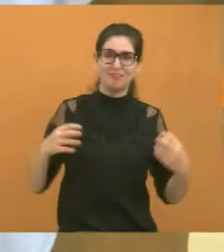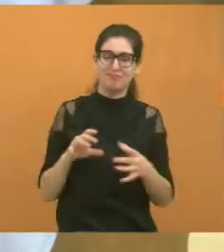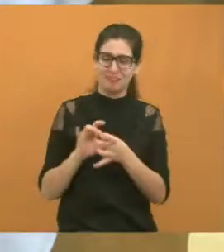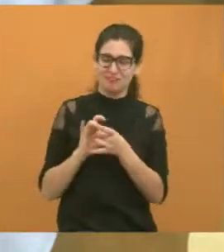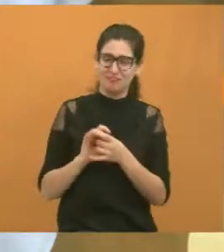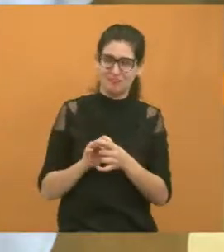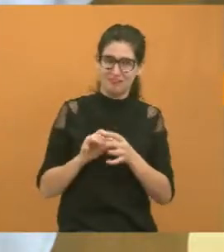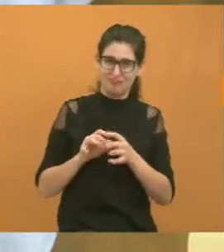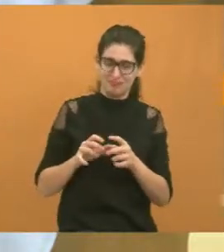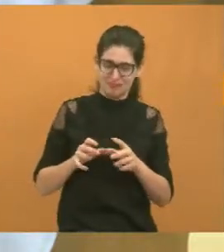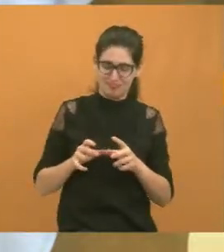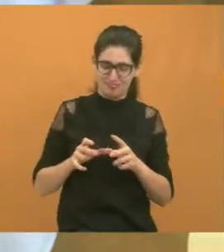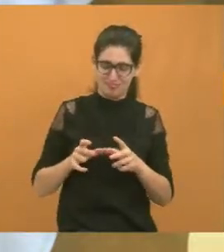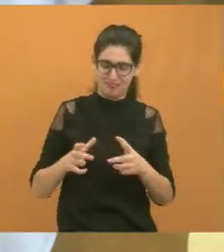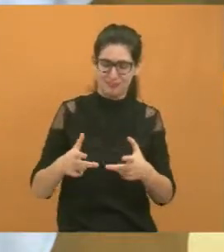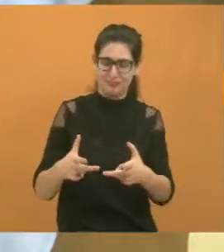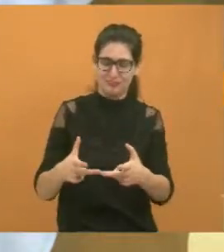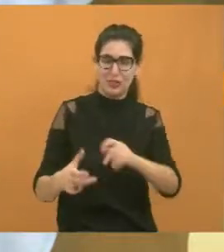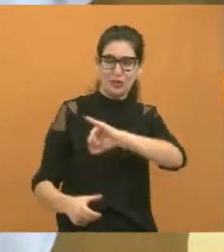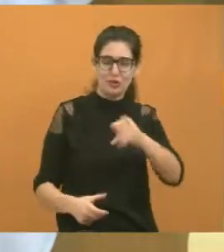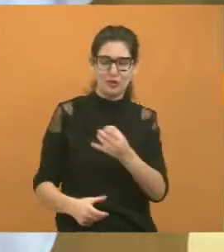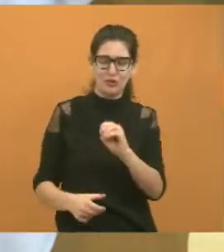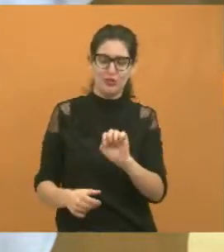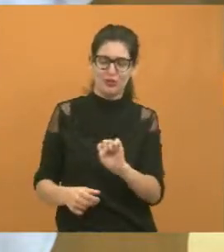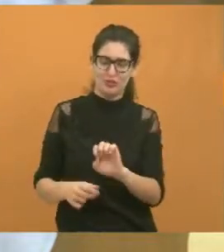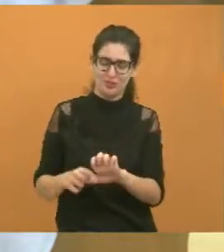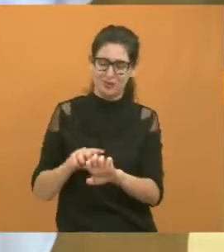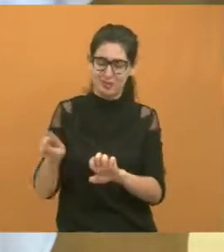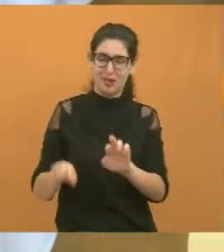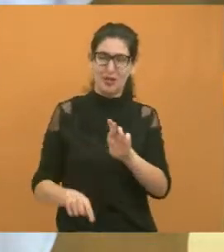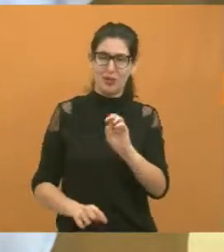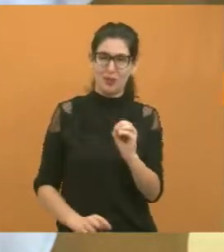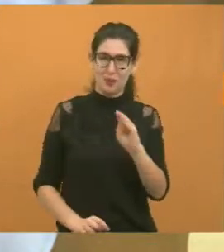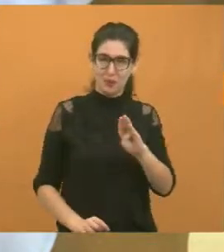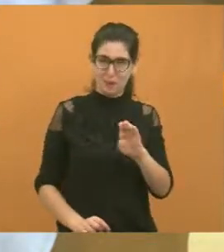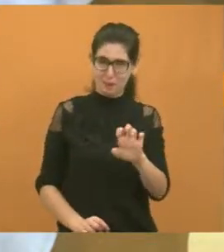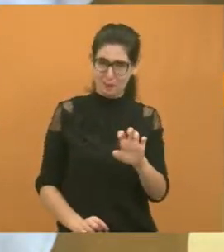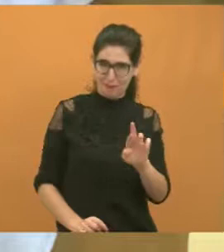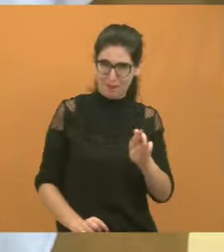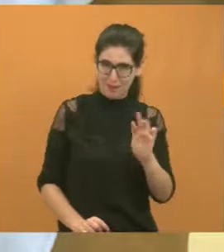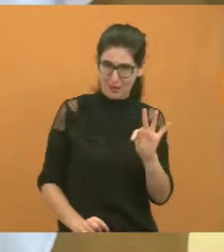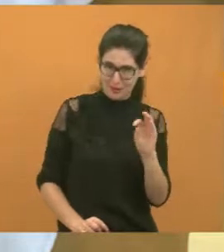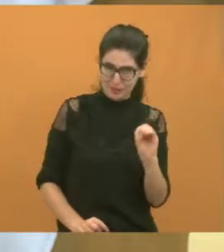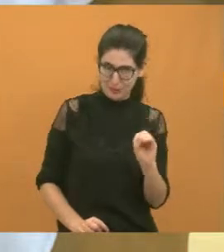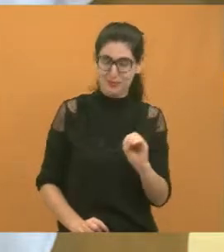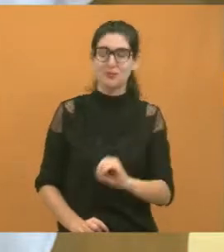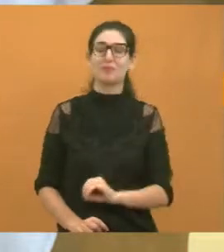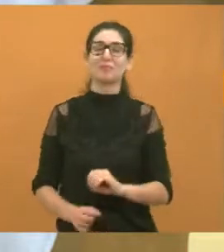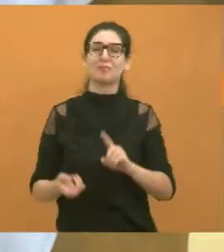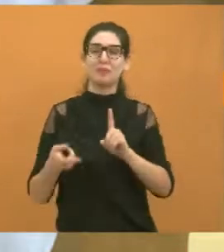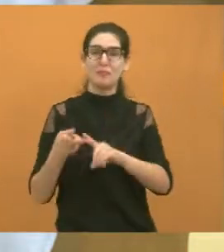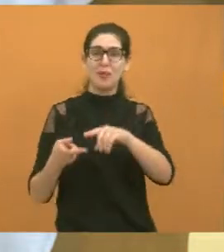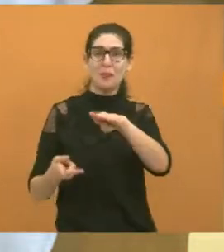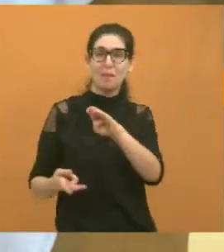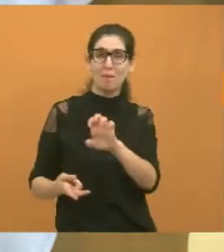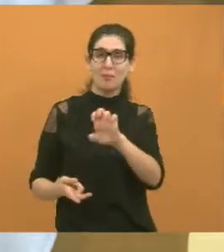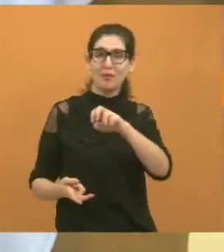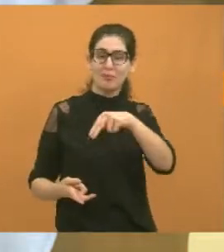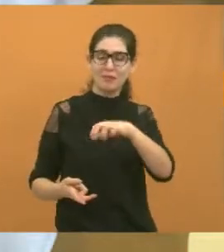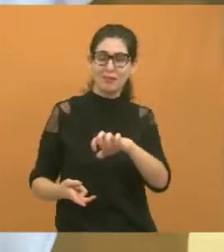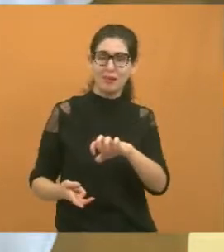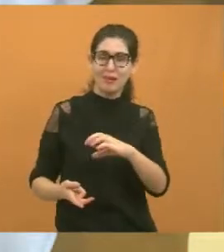Roberto, o senhor Benedicto, lá da comunidade Bela Vista e Igarapés,